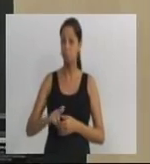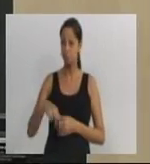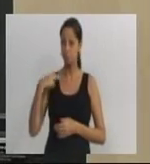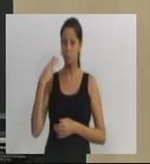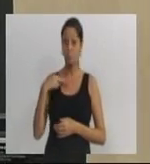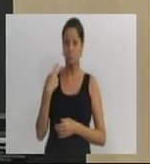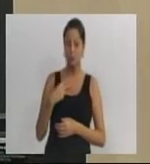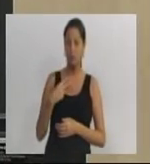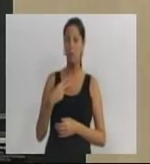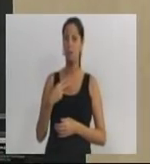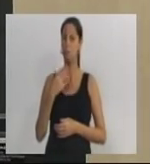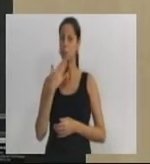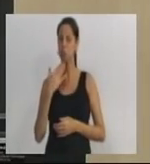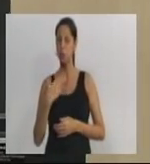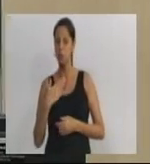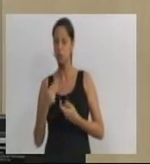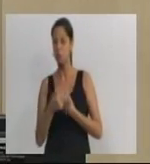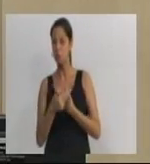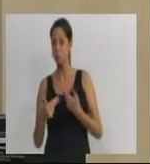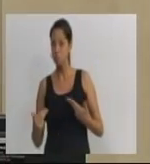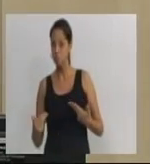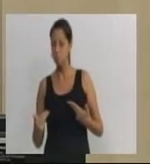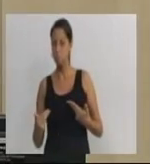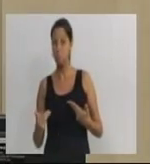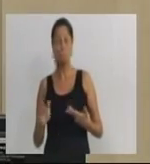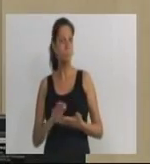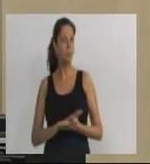fazer algum encaminhamento pela ordem?